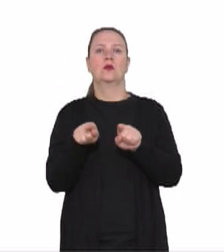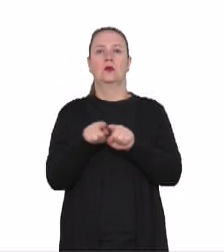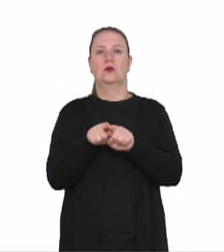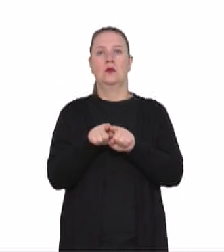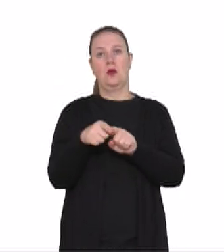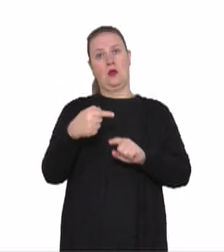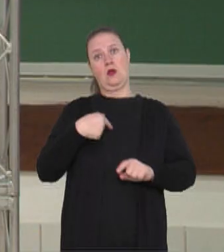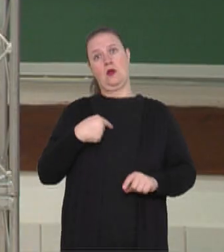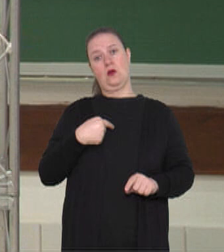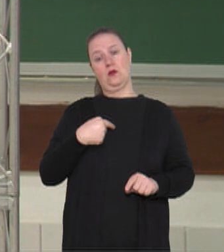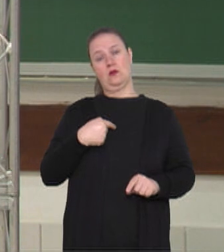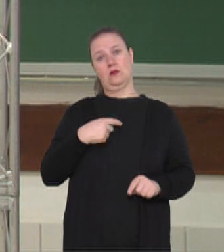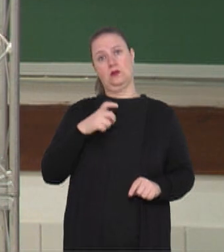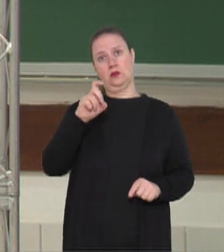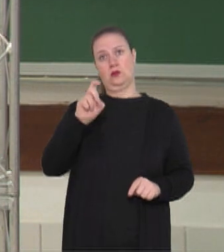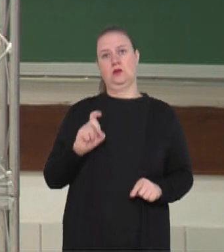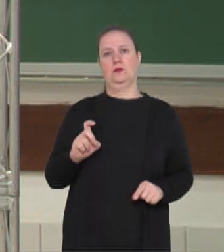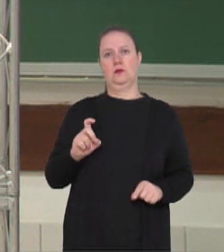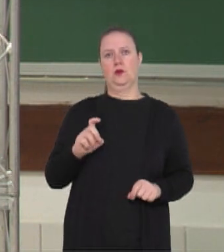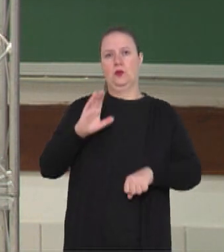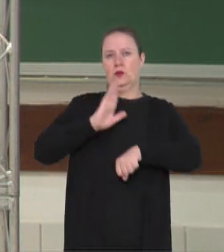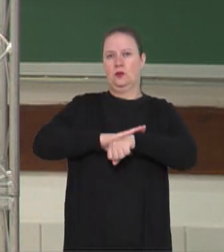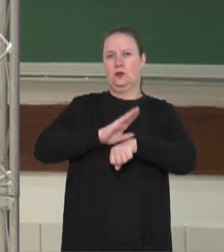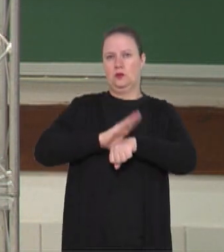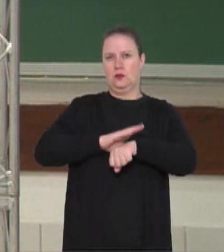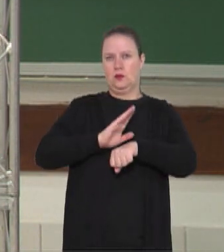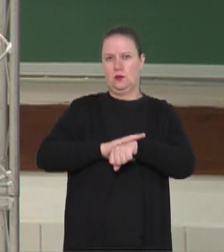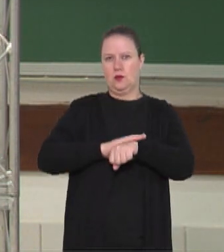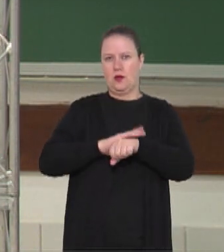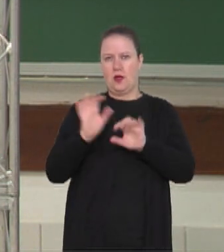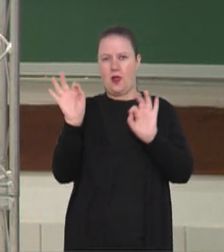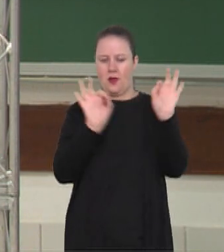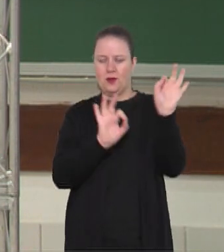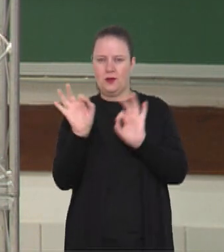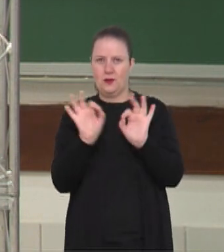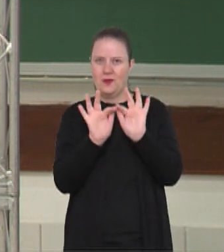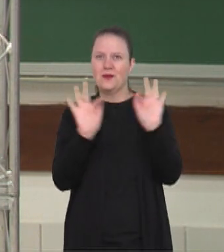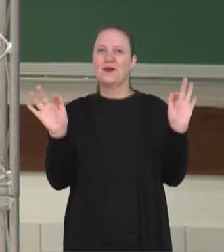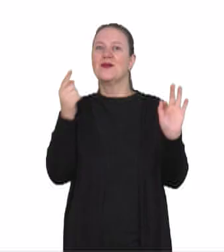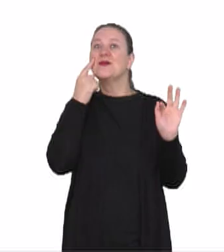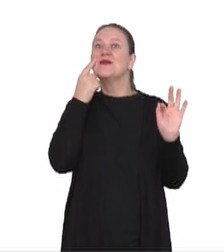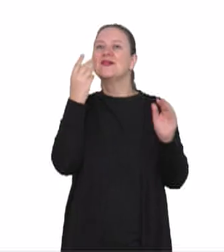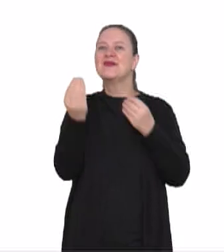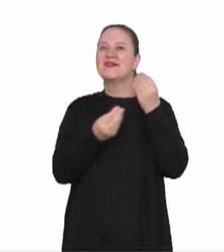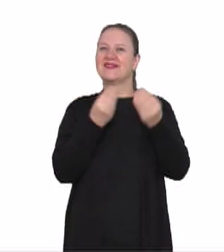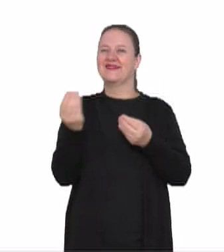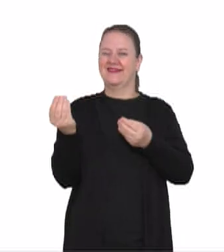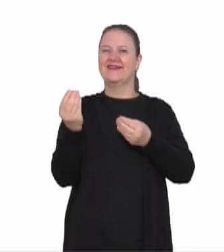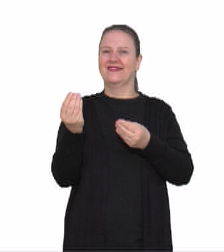eu estou. Então, vou dar um tempinho para vocês, vocês desembaralham e a gente já vê como que ficou a frase.